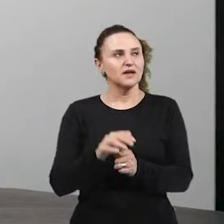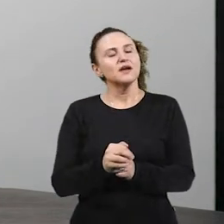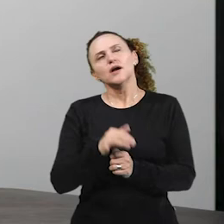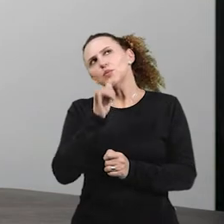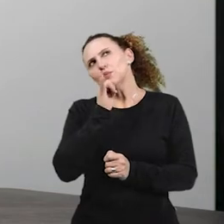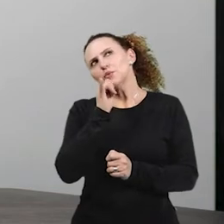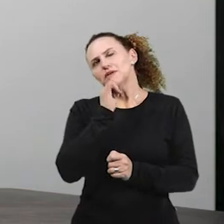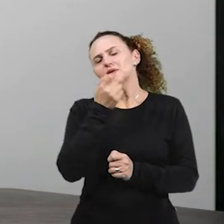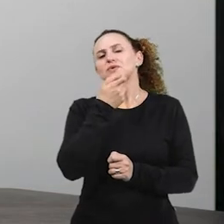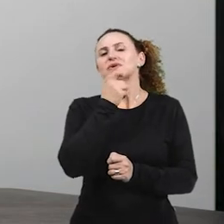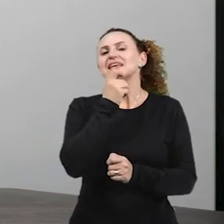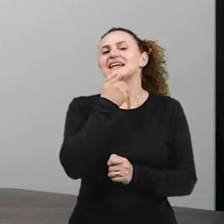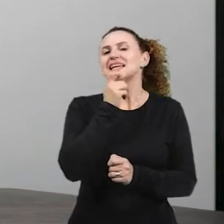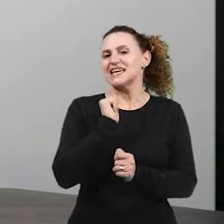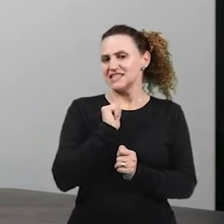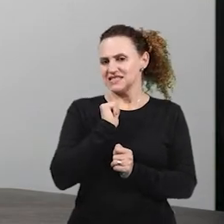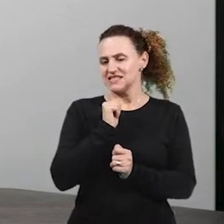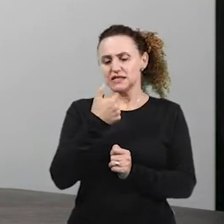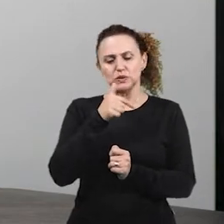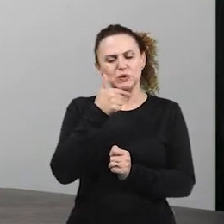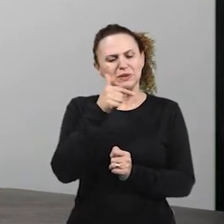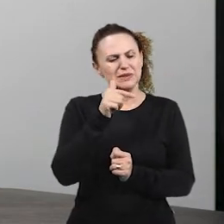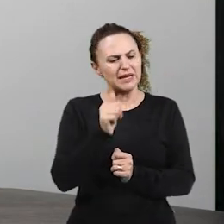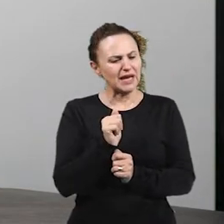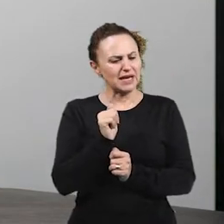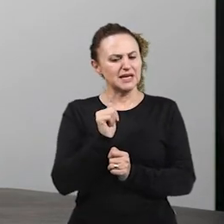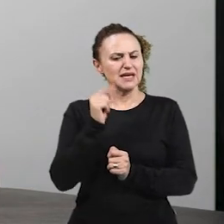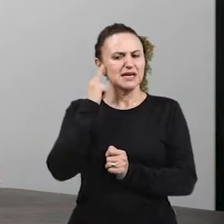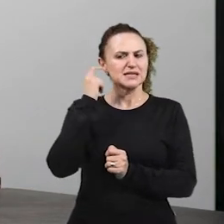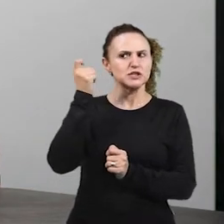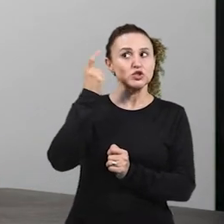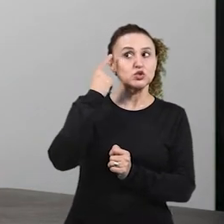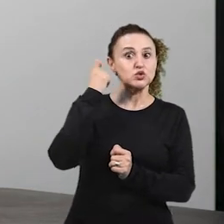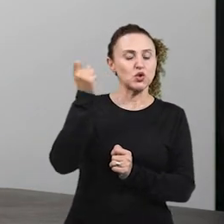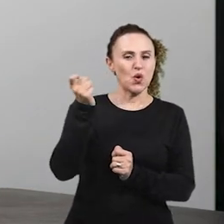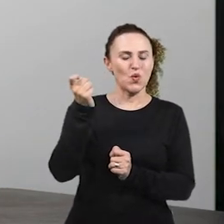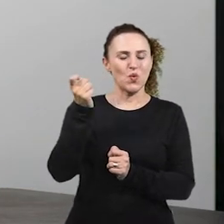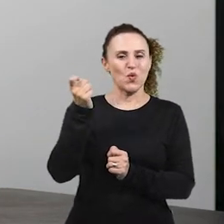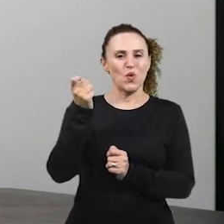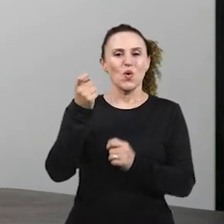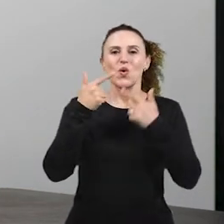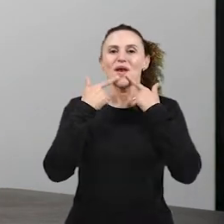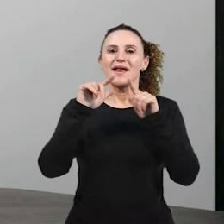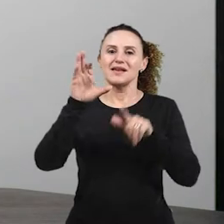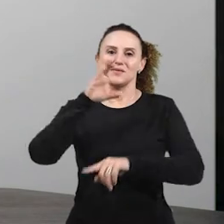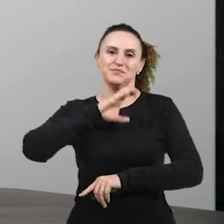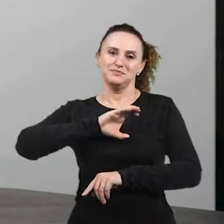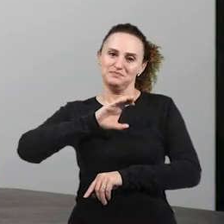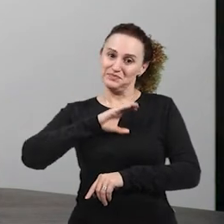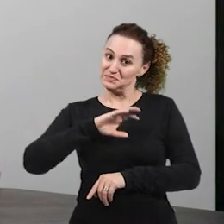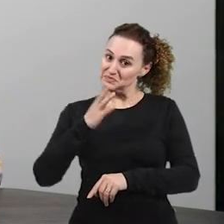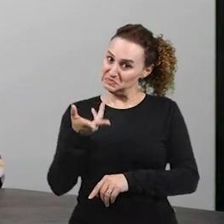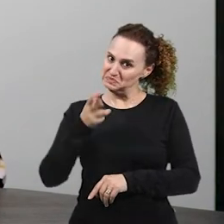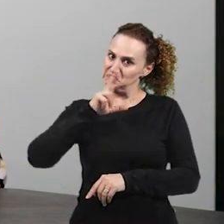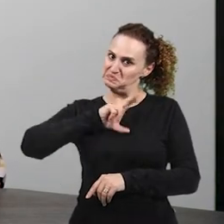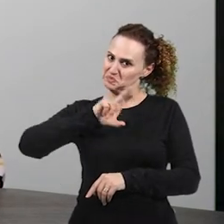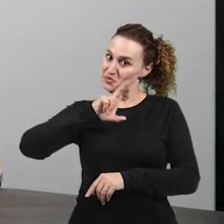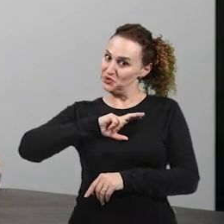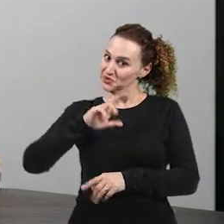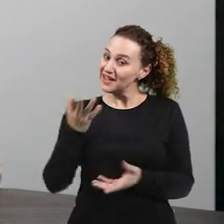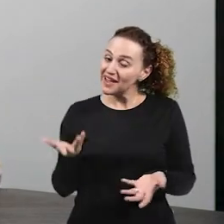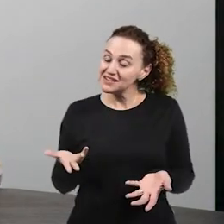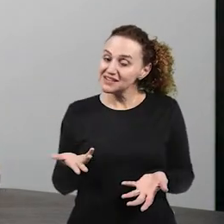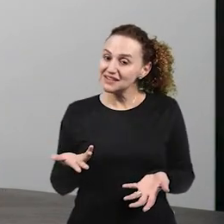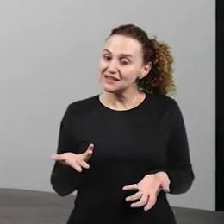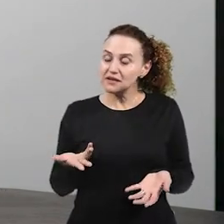vai ter um som que não tem na língua portuguesa bom E como que esses são se comporta naquela língua então é preciso